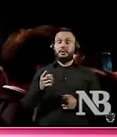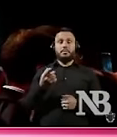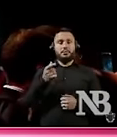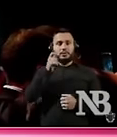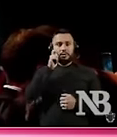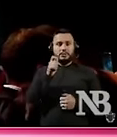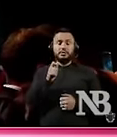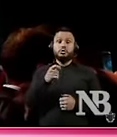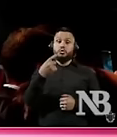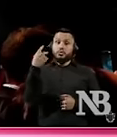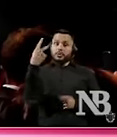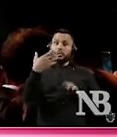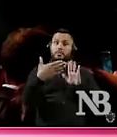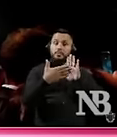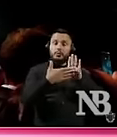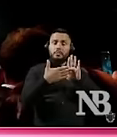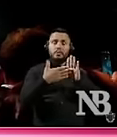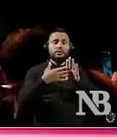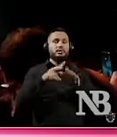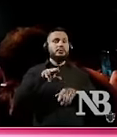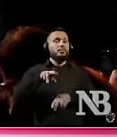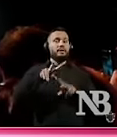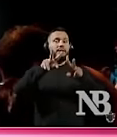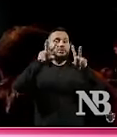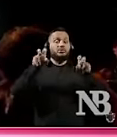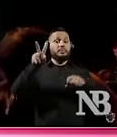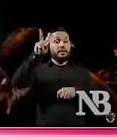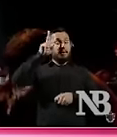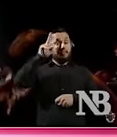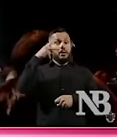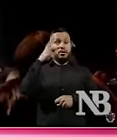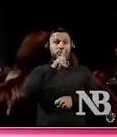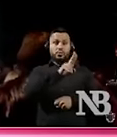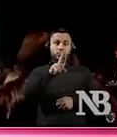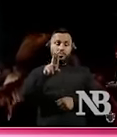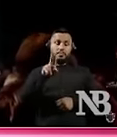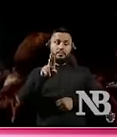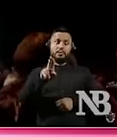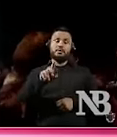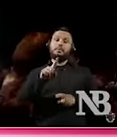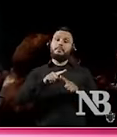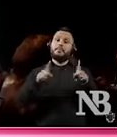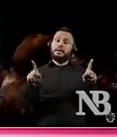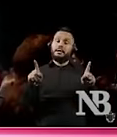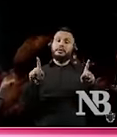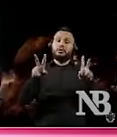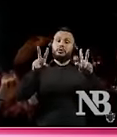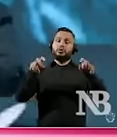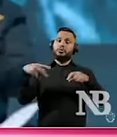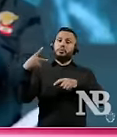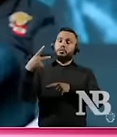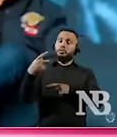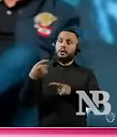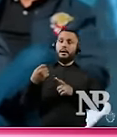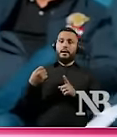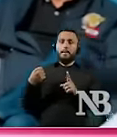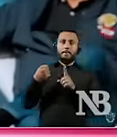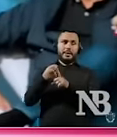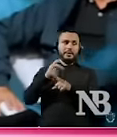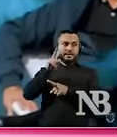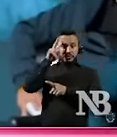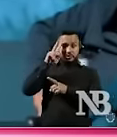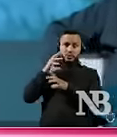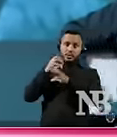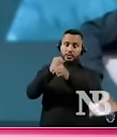respeito às pessoas lembrarem do teu nome ou de você, mas diz respeito ao teu legado. Tem muita gente que só quer fazer o propósito quando ele